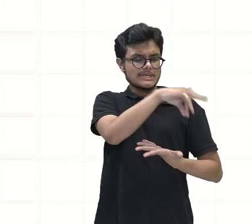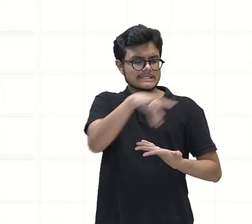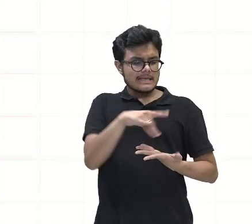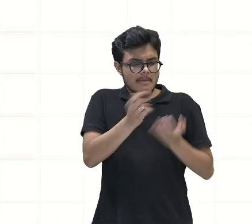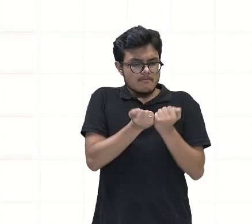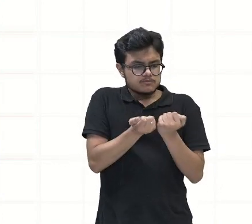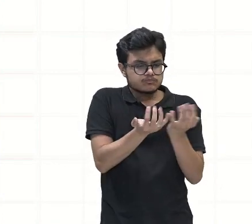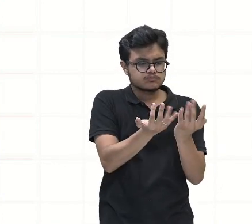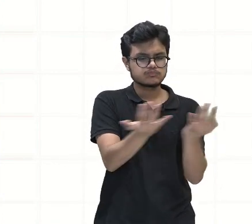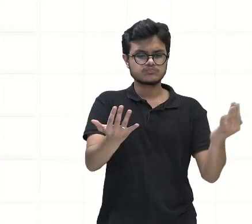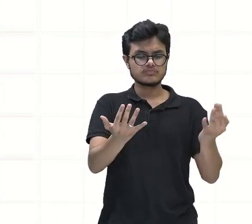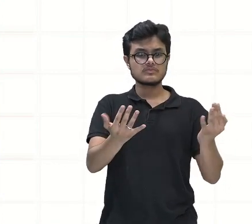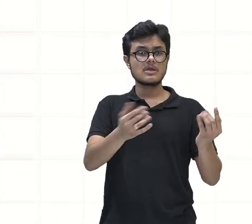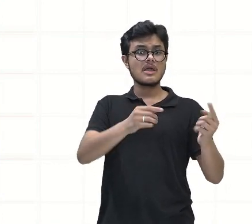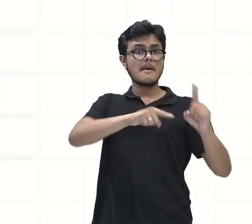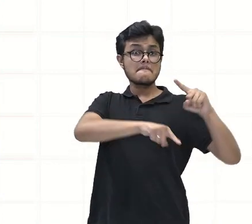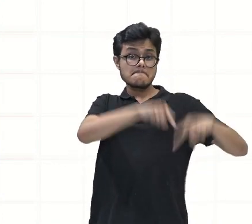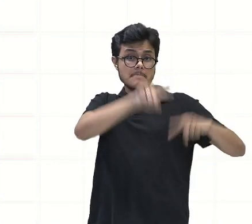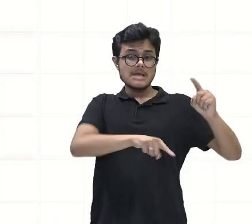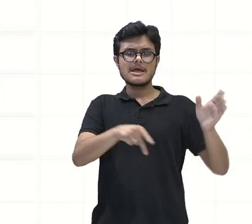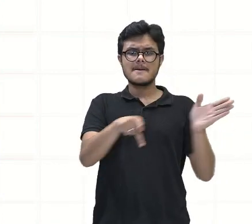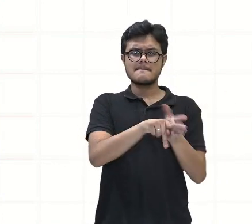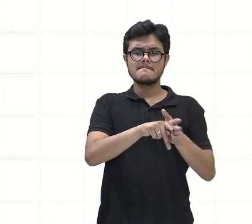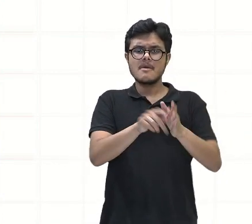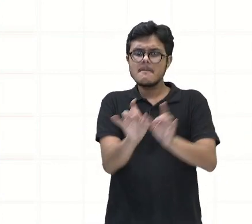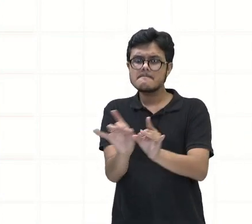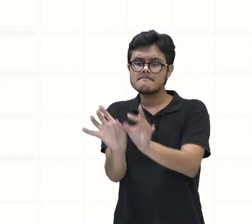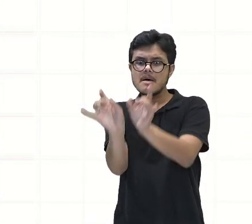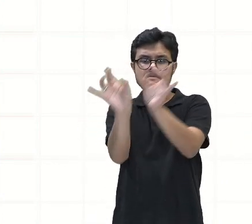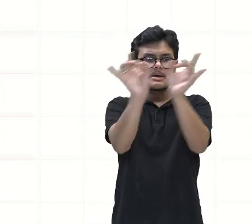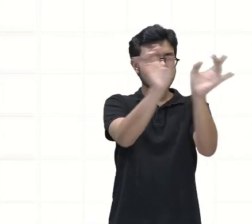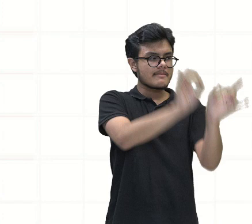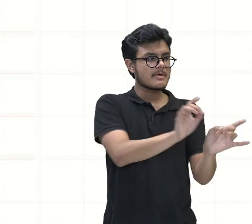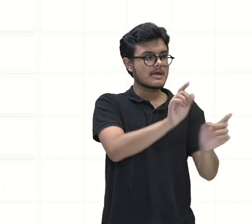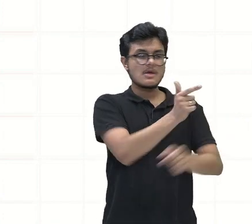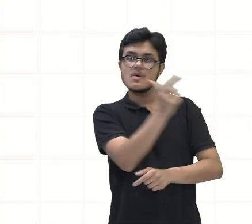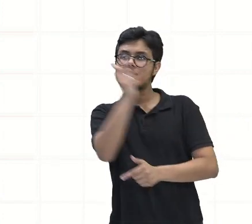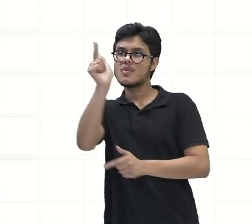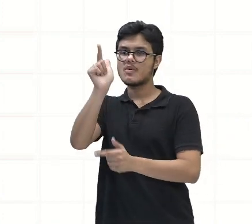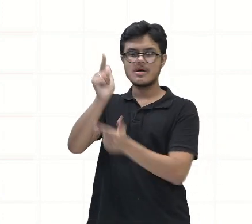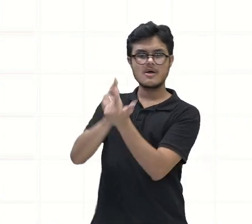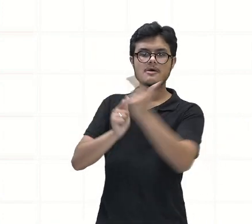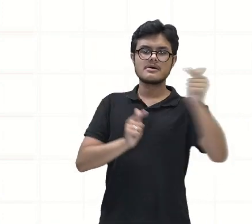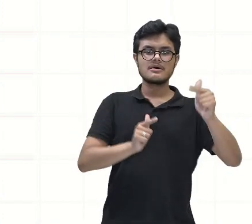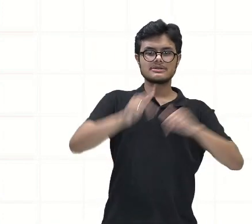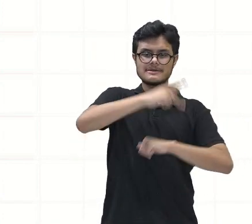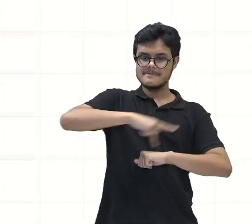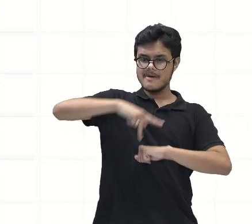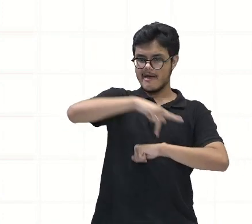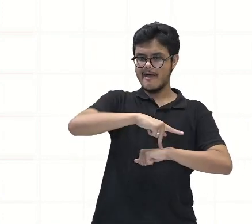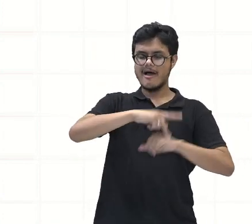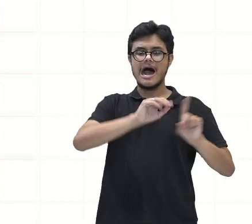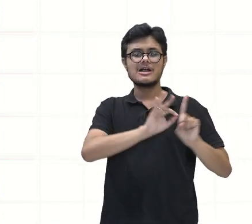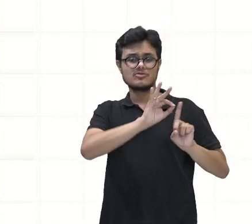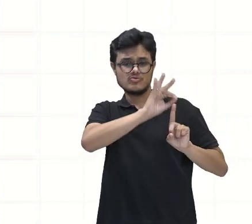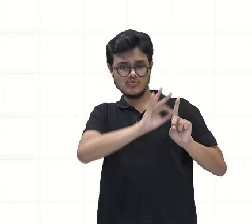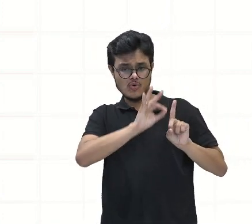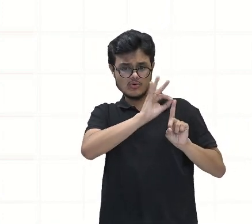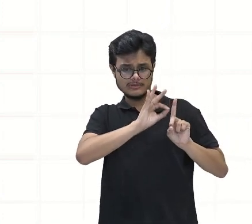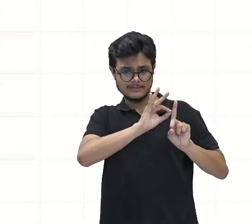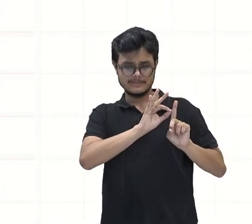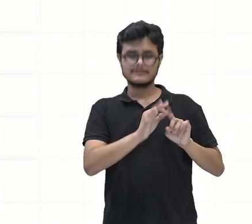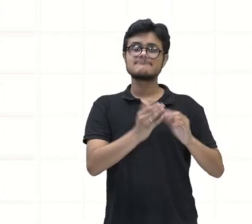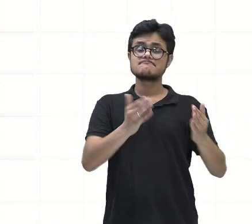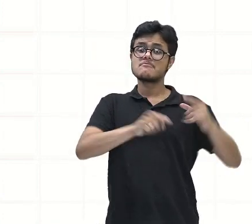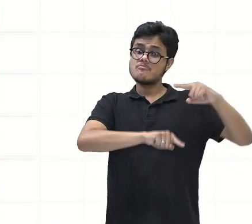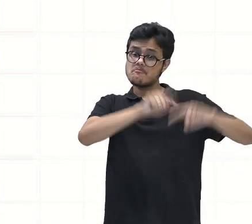eh um produto de de exportação né do território do Brasil né Principalmente e ele é é um